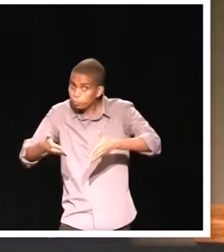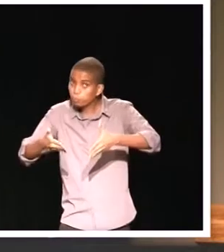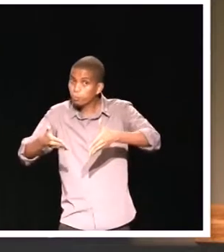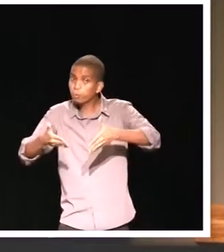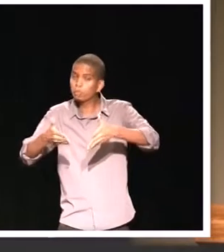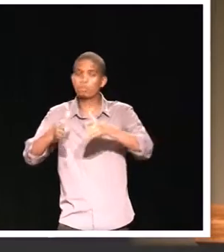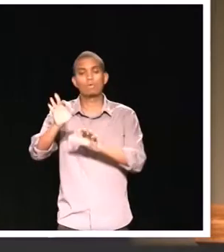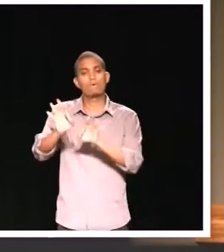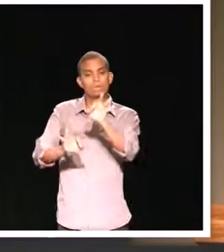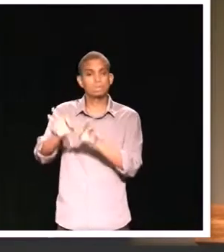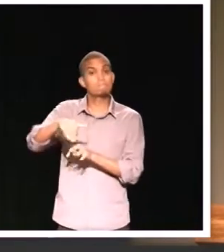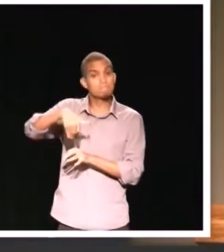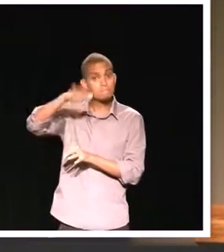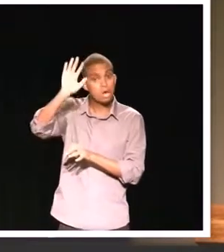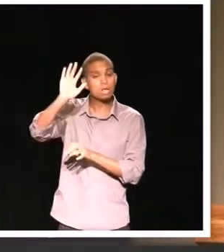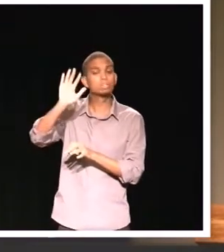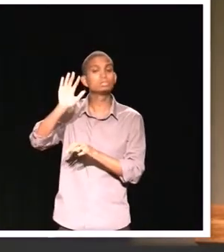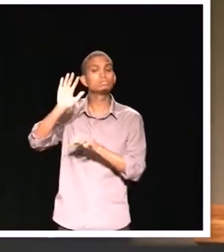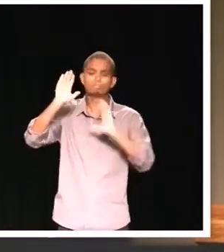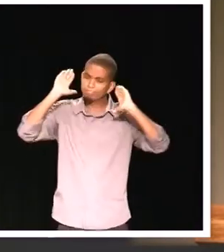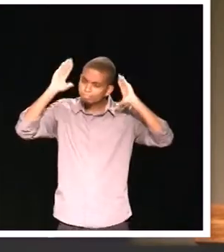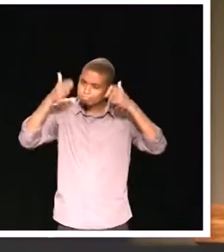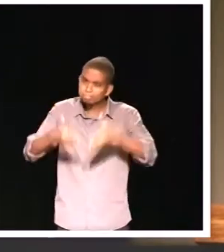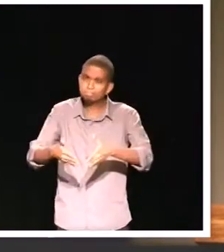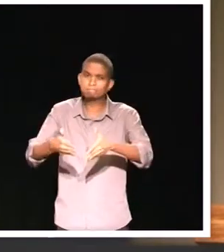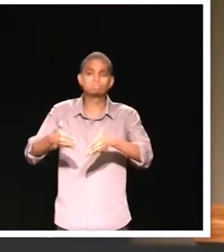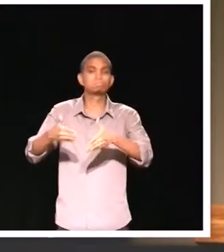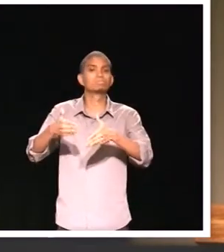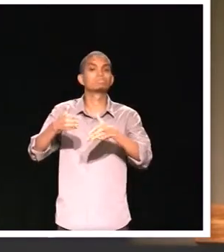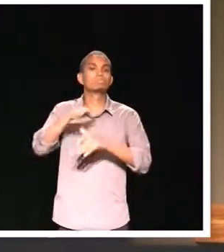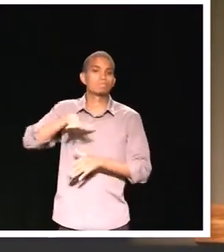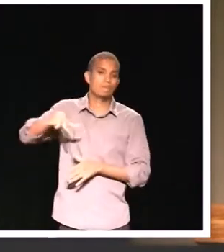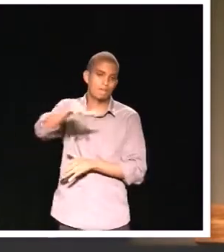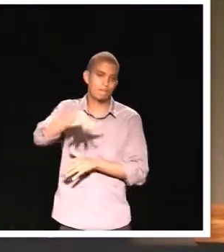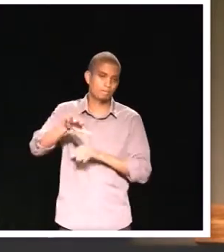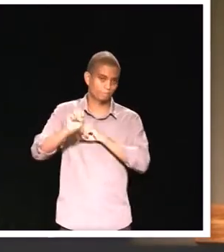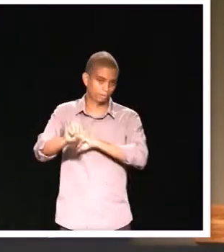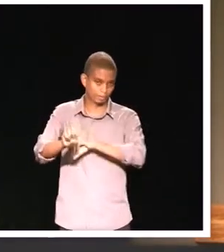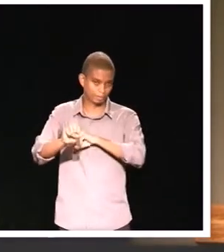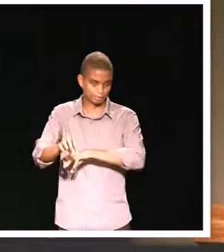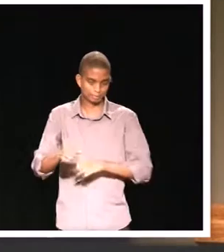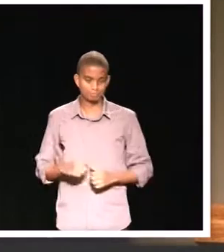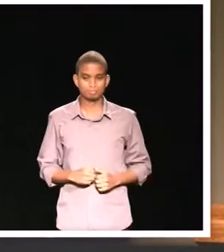focalizar mais precisamente as questões ligadas à educação.